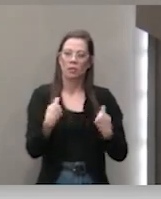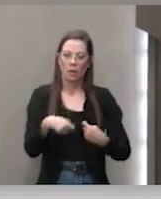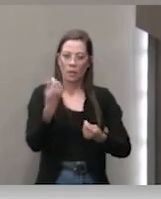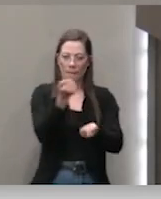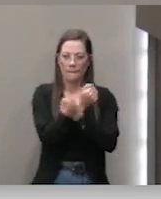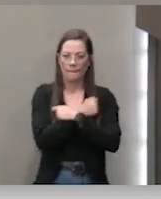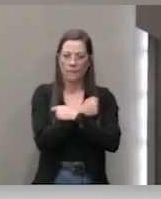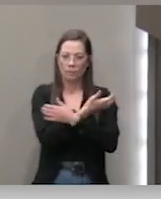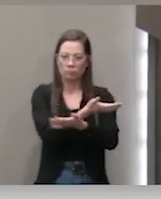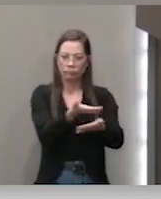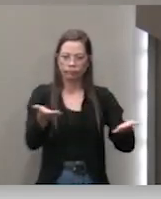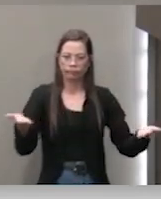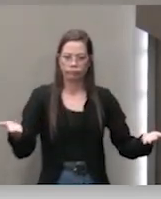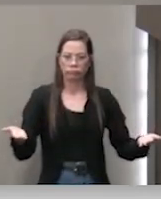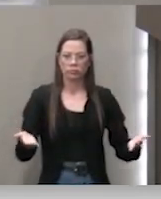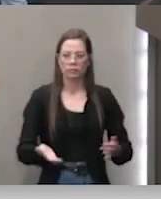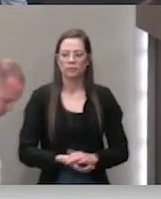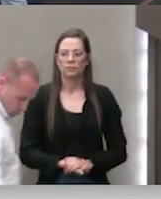Um abraço a todos.